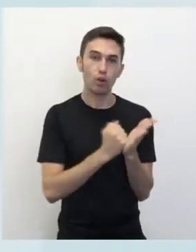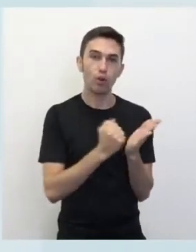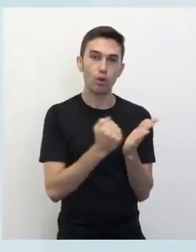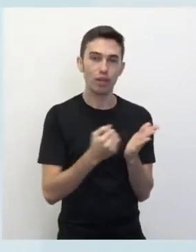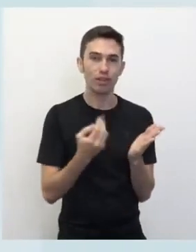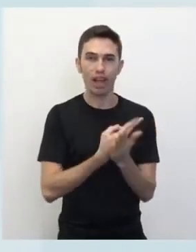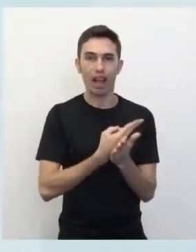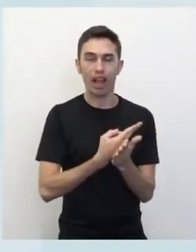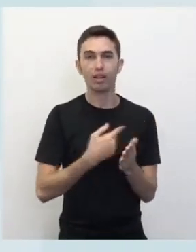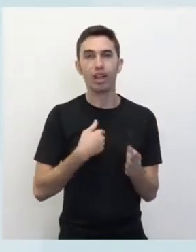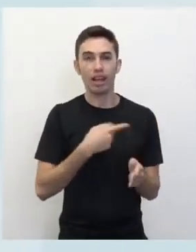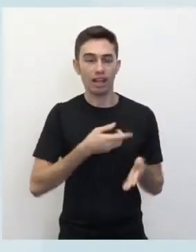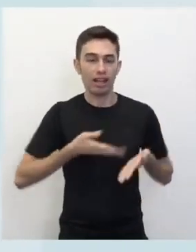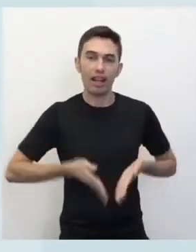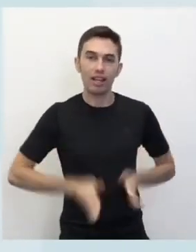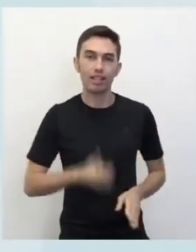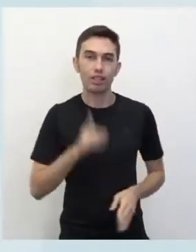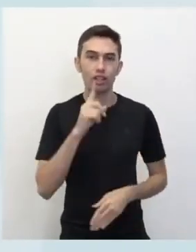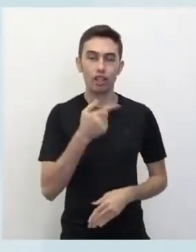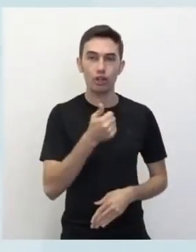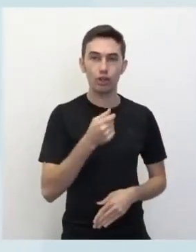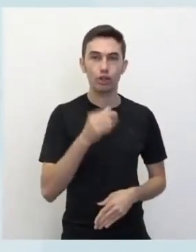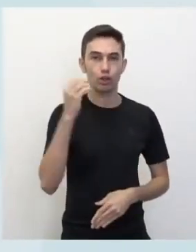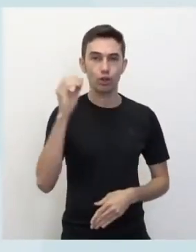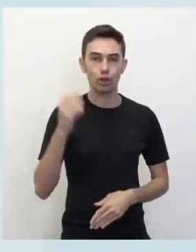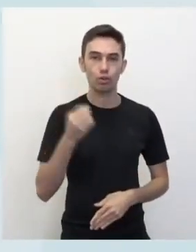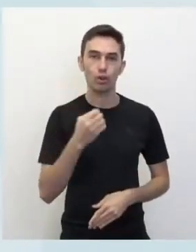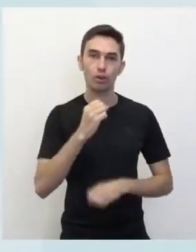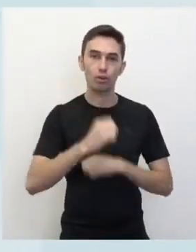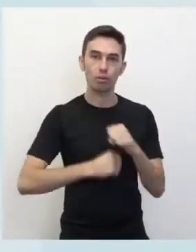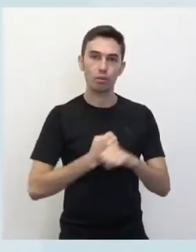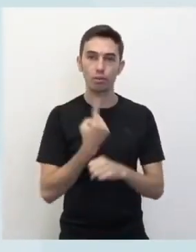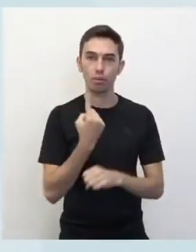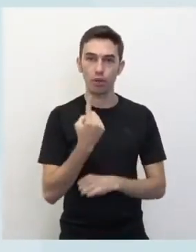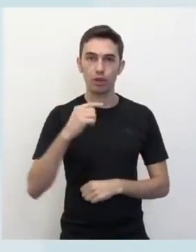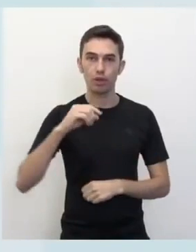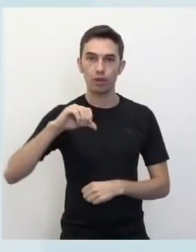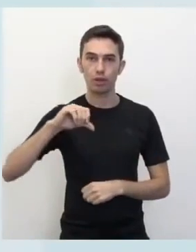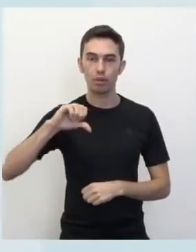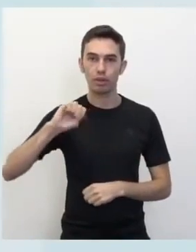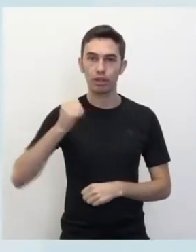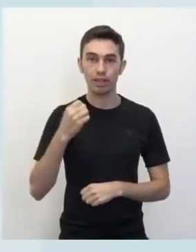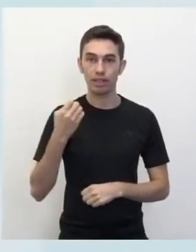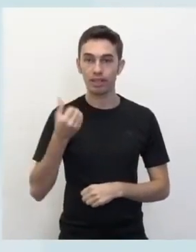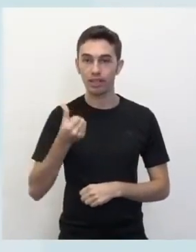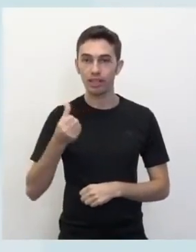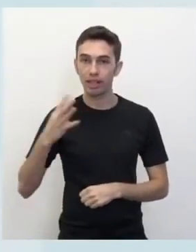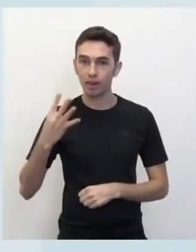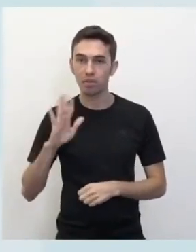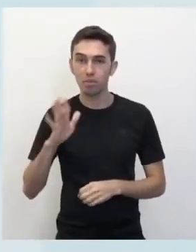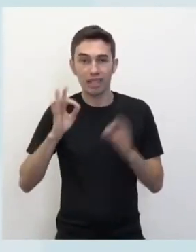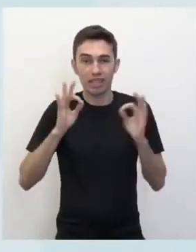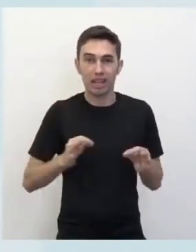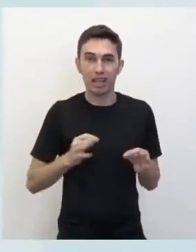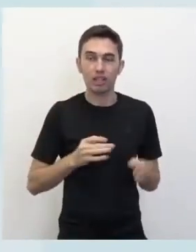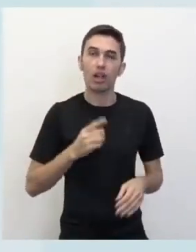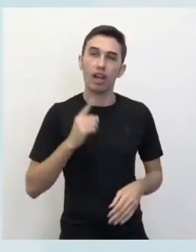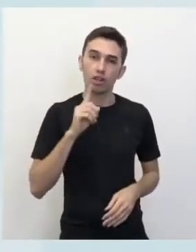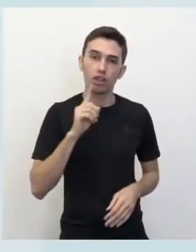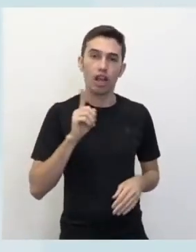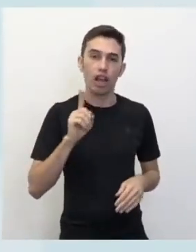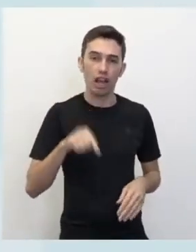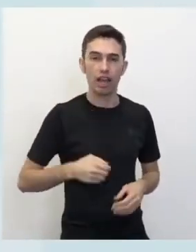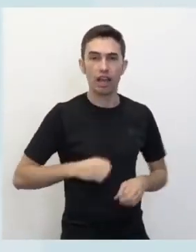documento errado, Raimundo nasceu em 12 de outubro de 1064, mas o ano correto de nascimento dele é